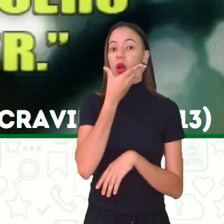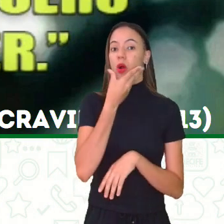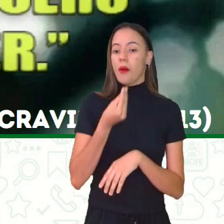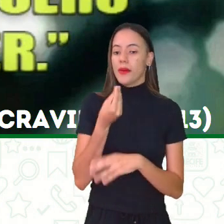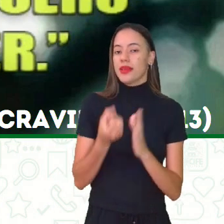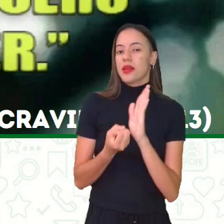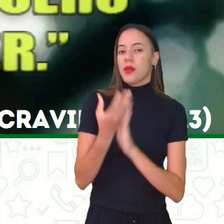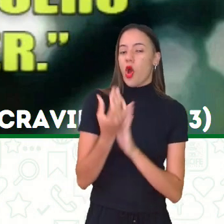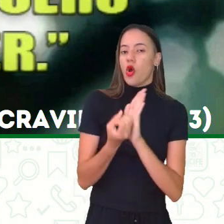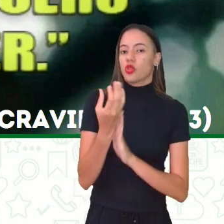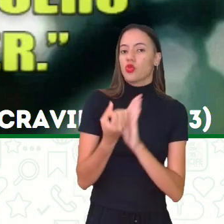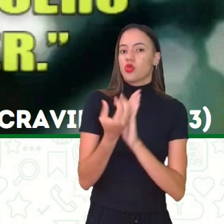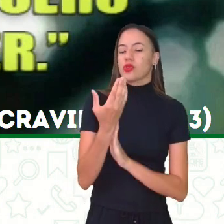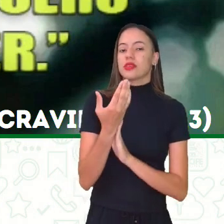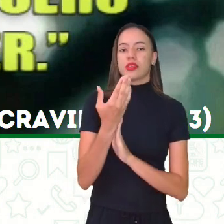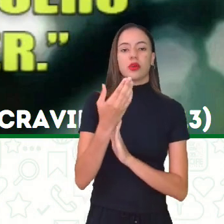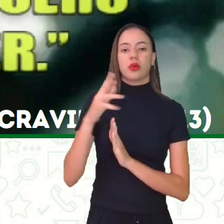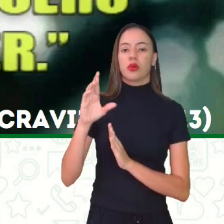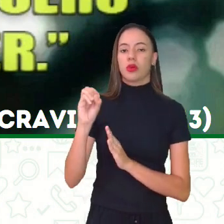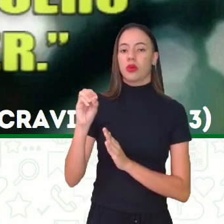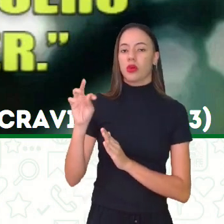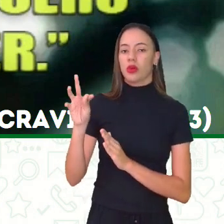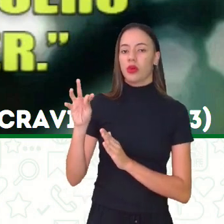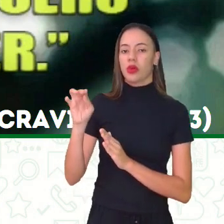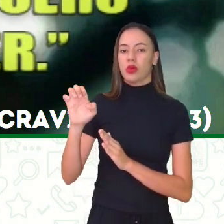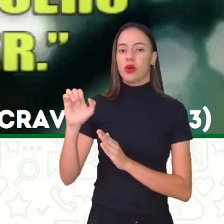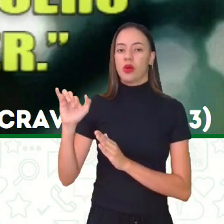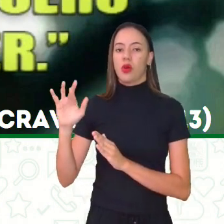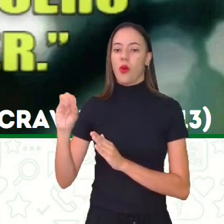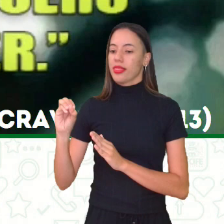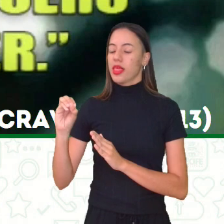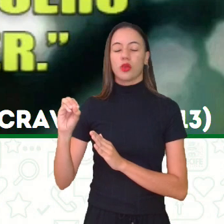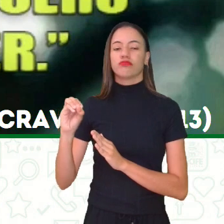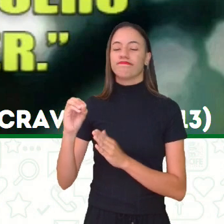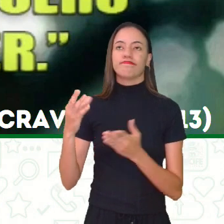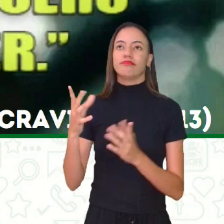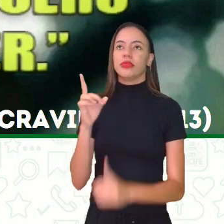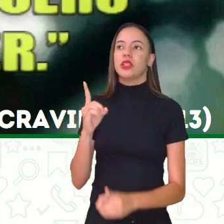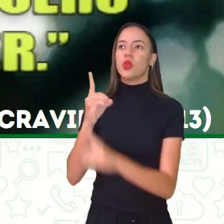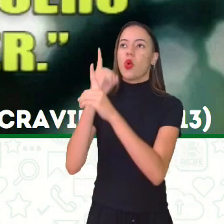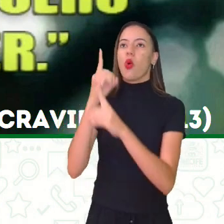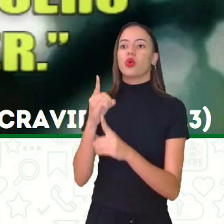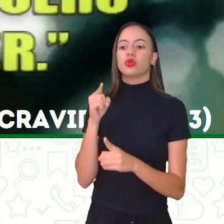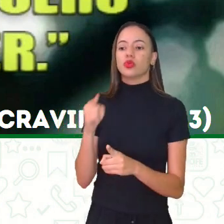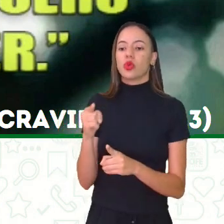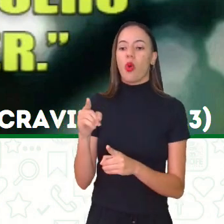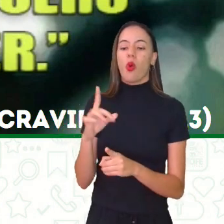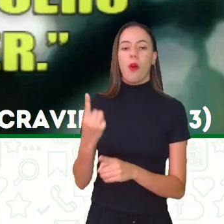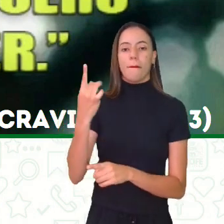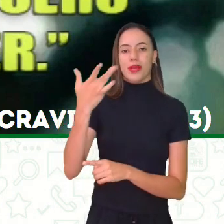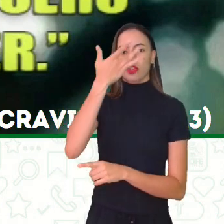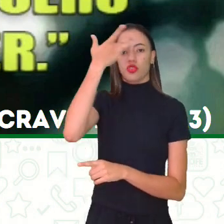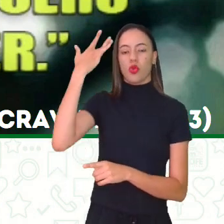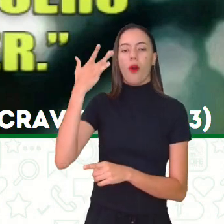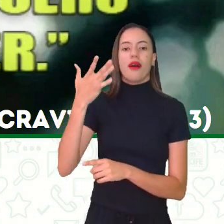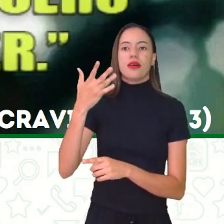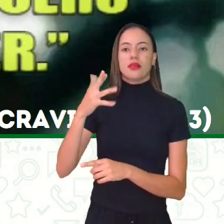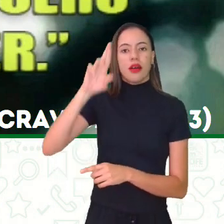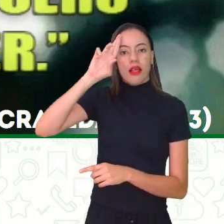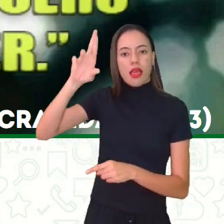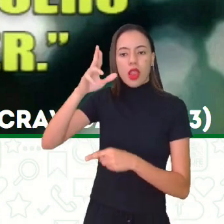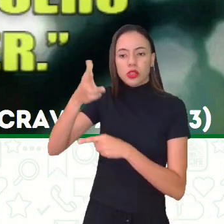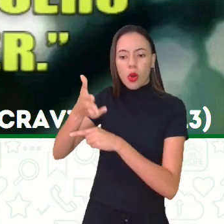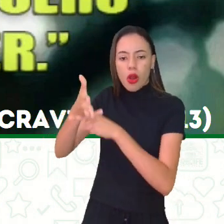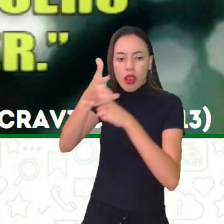roteiro, ele não encontrou alguém que quisesse dirigir ali o